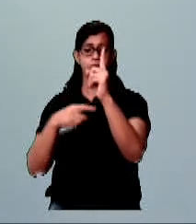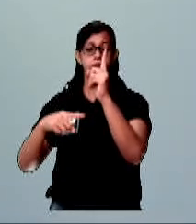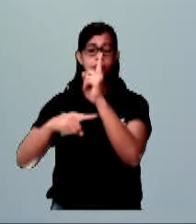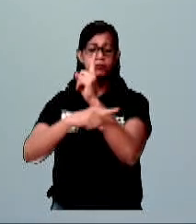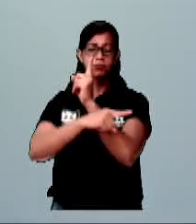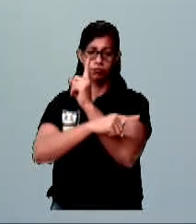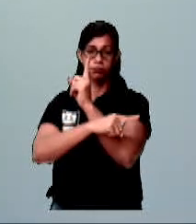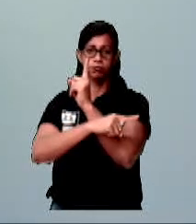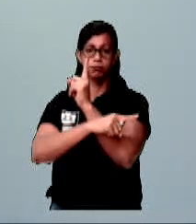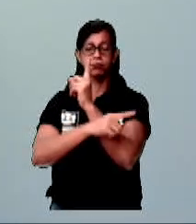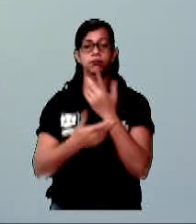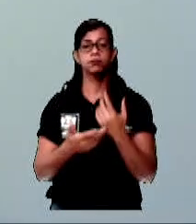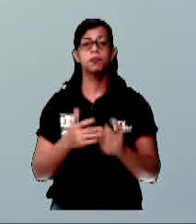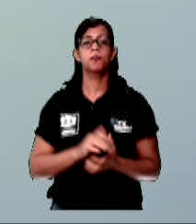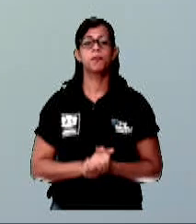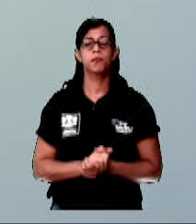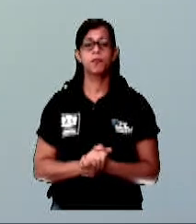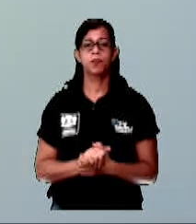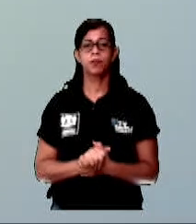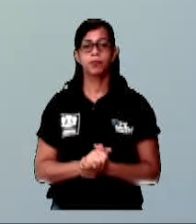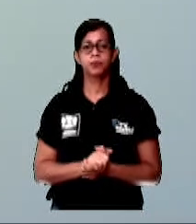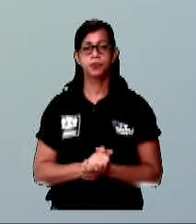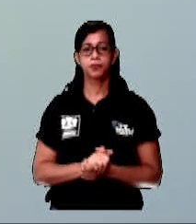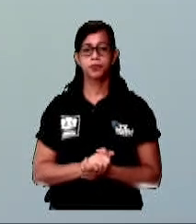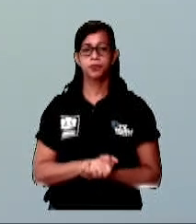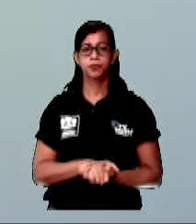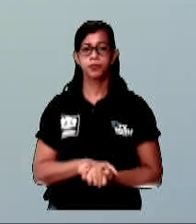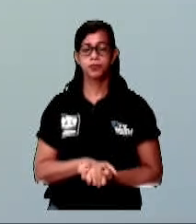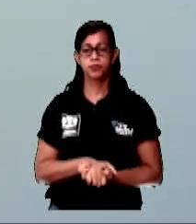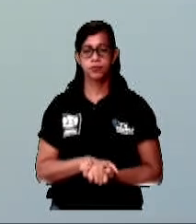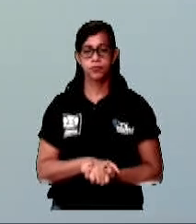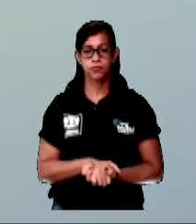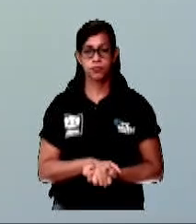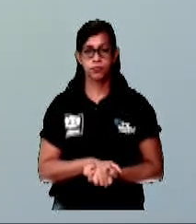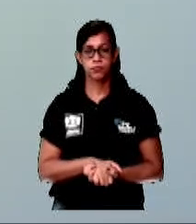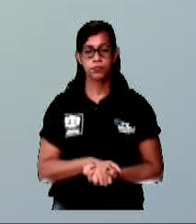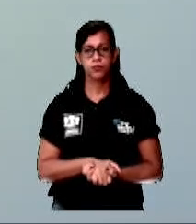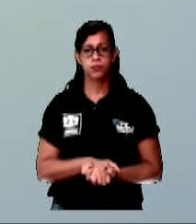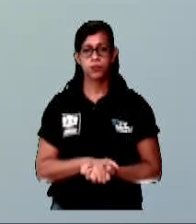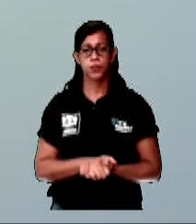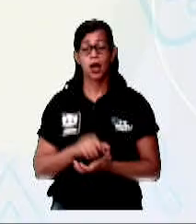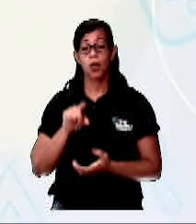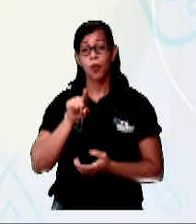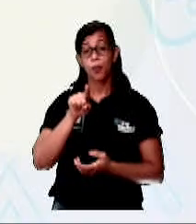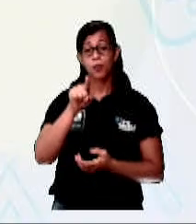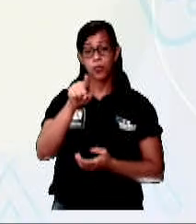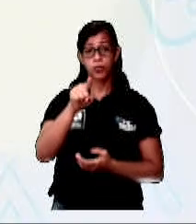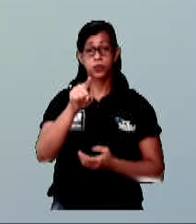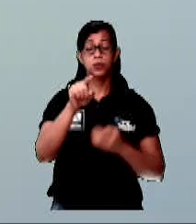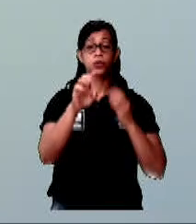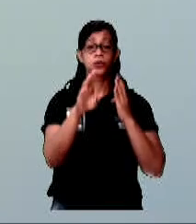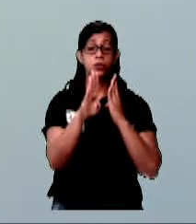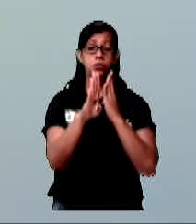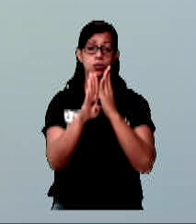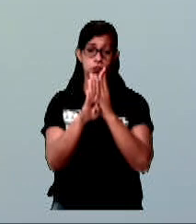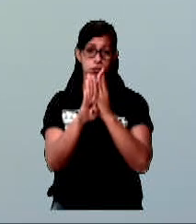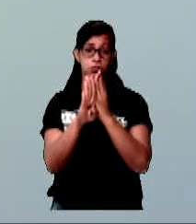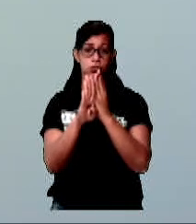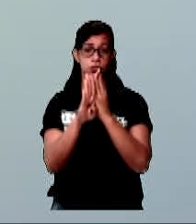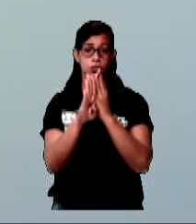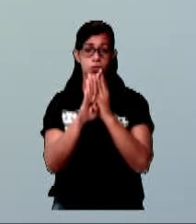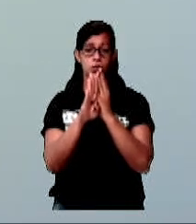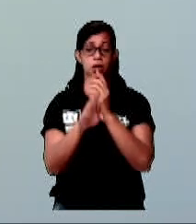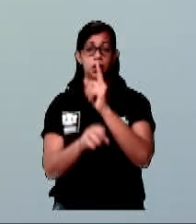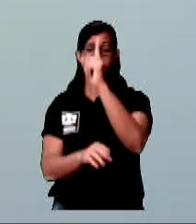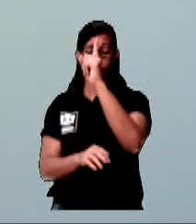elemento pertence ao eixo das ordenadas, que é o Y, tá? O ponto de encontro dessas duas retas é